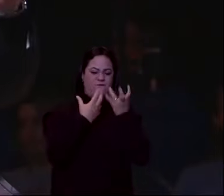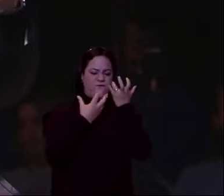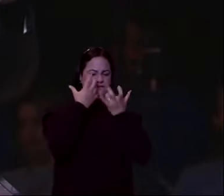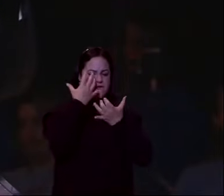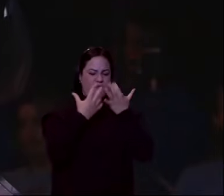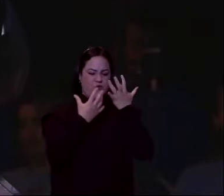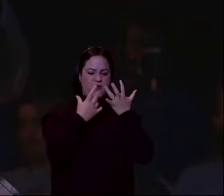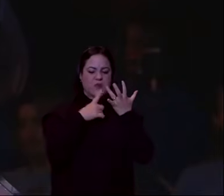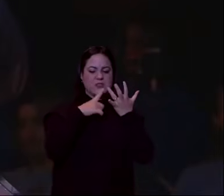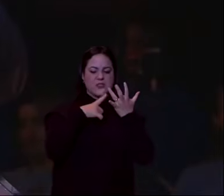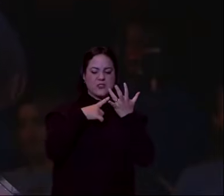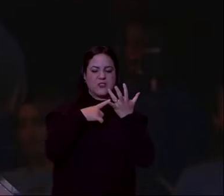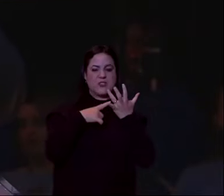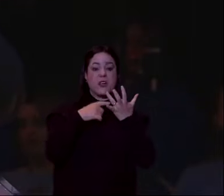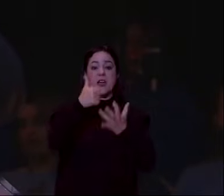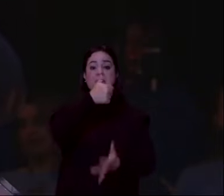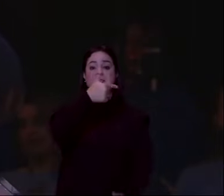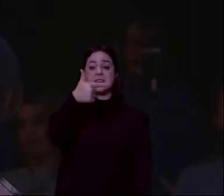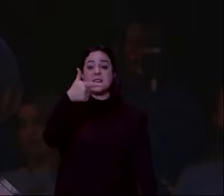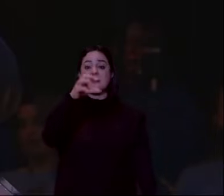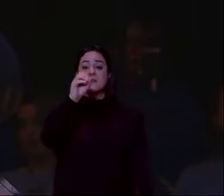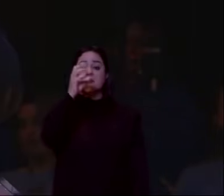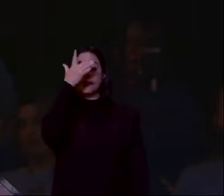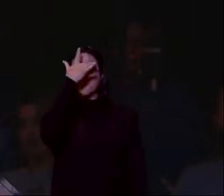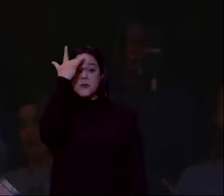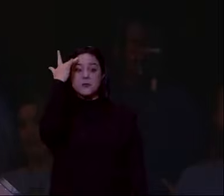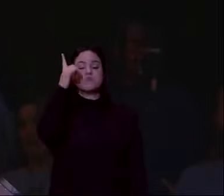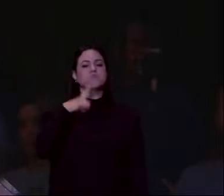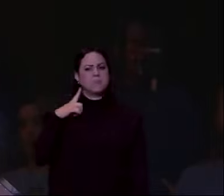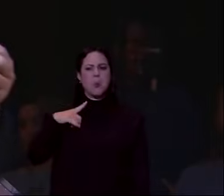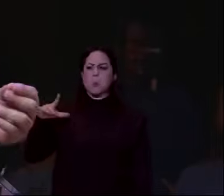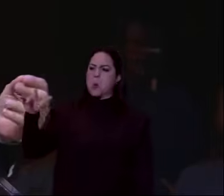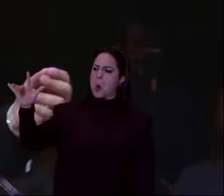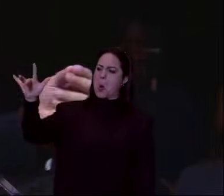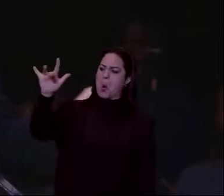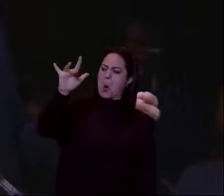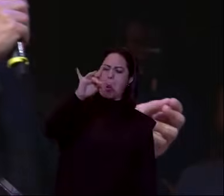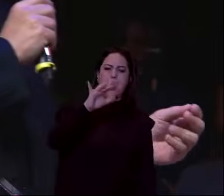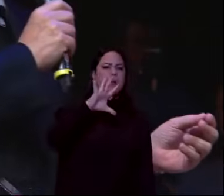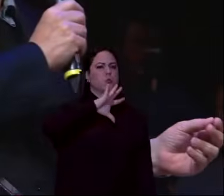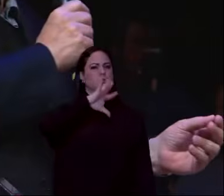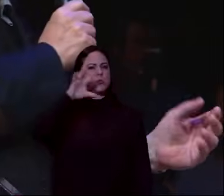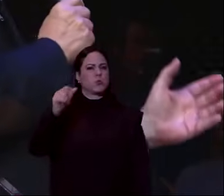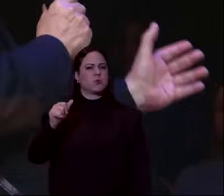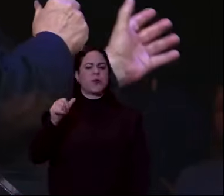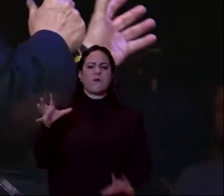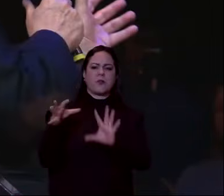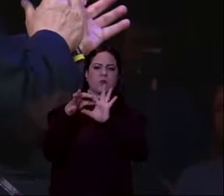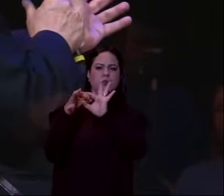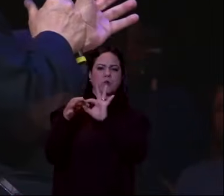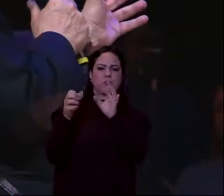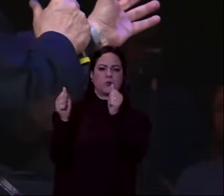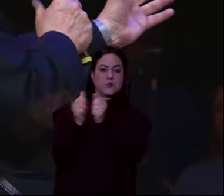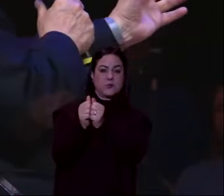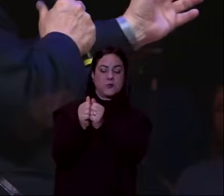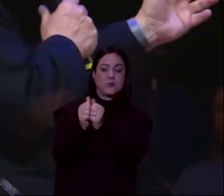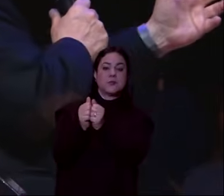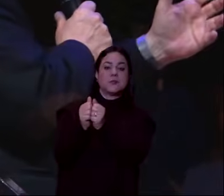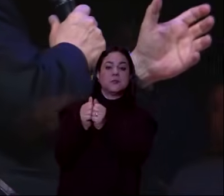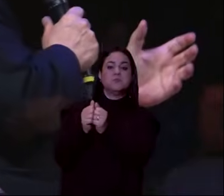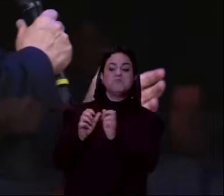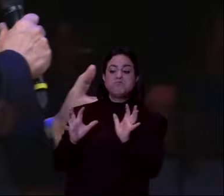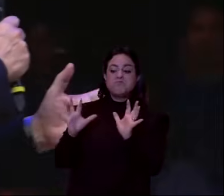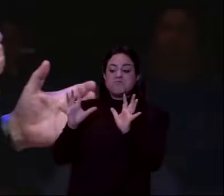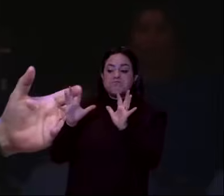sobre a cabeça dos 120, e todo mundo que estava reunido naquele lugar, que foi atraído